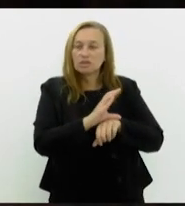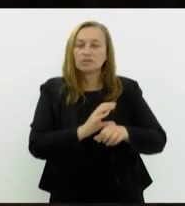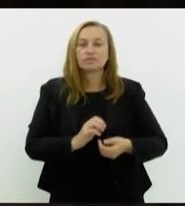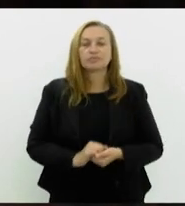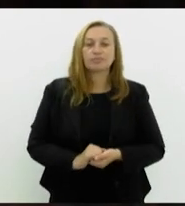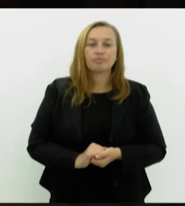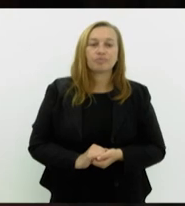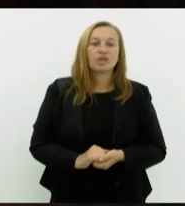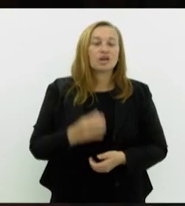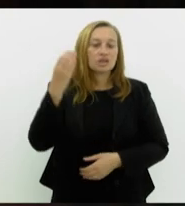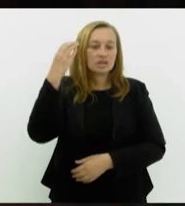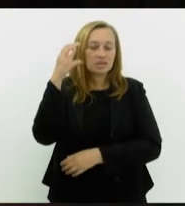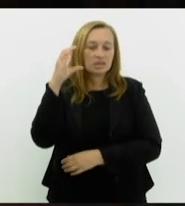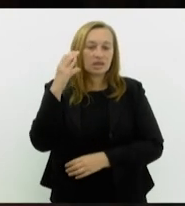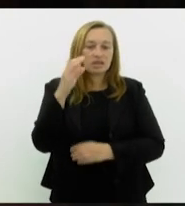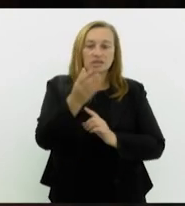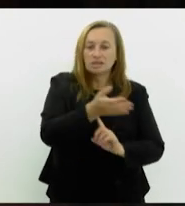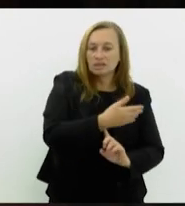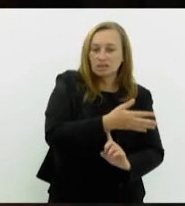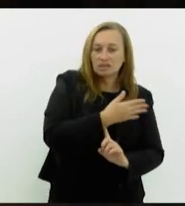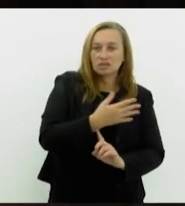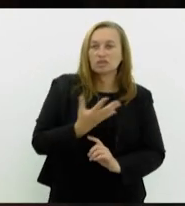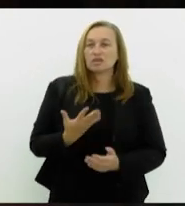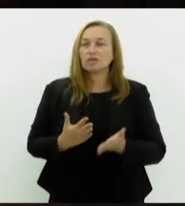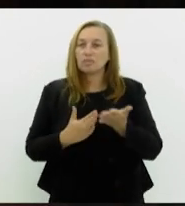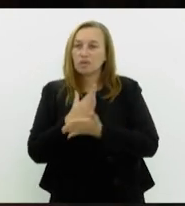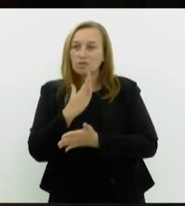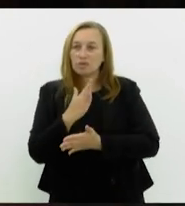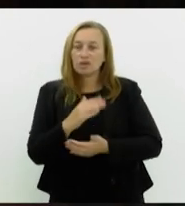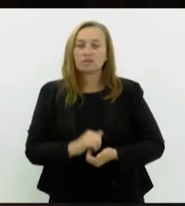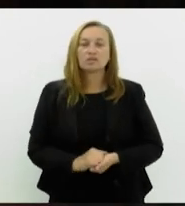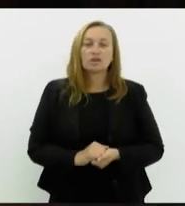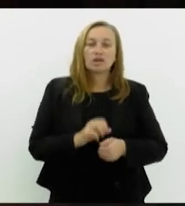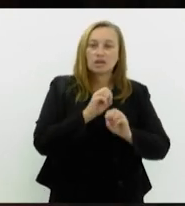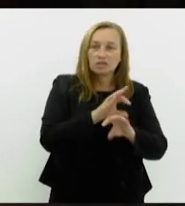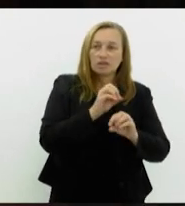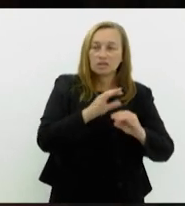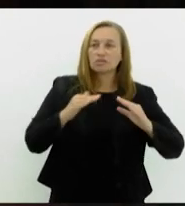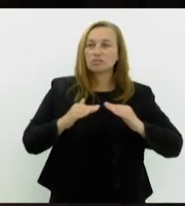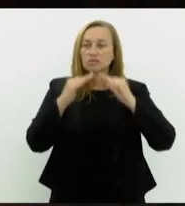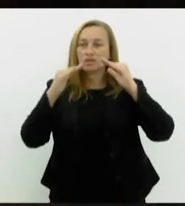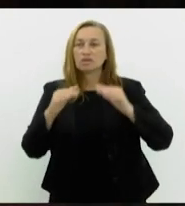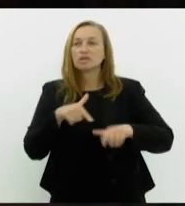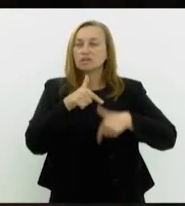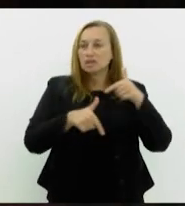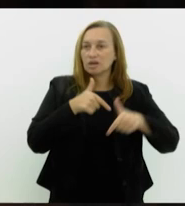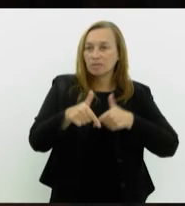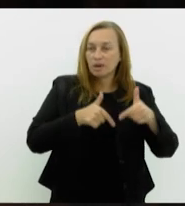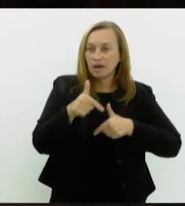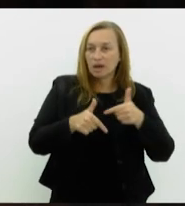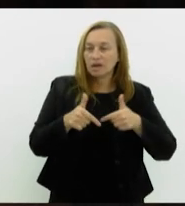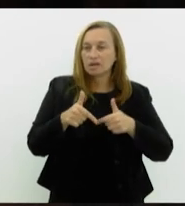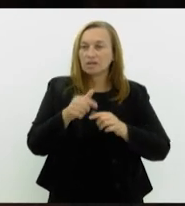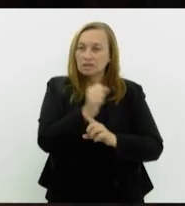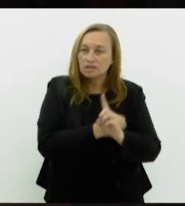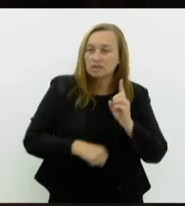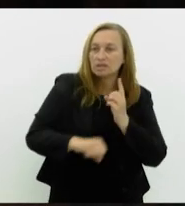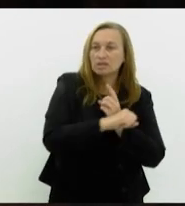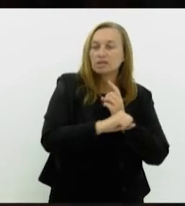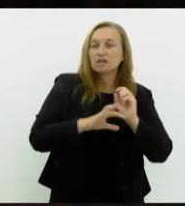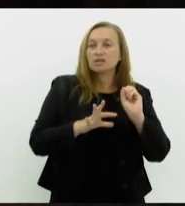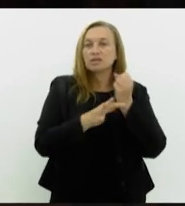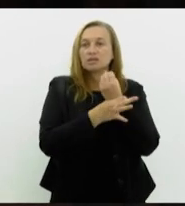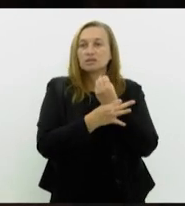constitucionalidade, de Ciência e Tecnologia favorável, de Educação favorável, de Trabalho, Legislação Social e